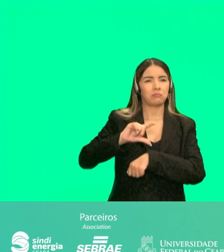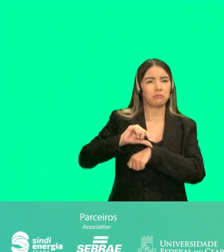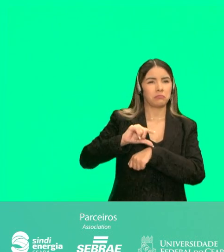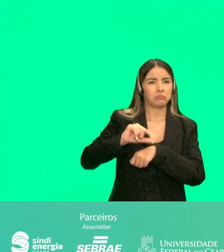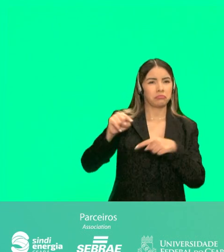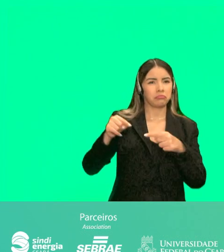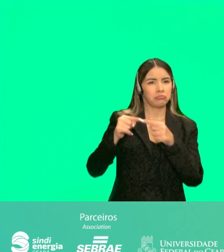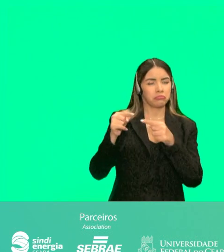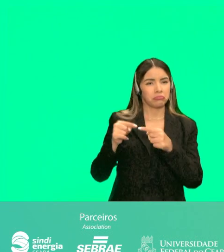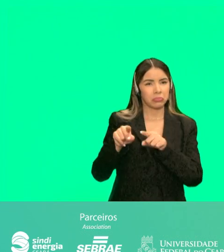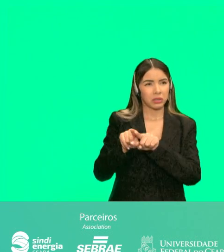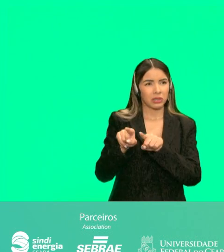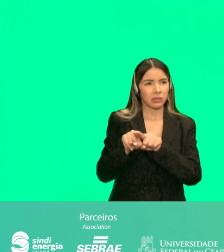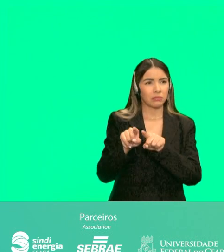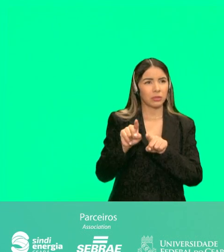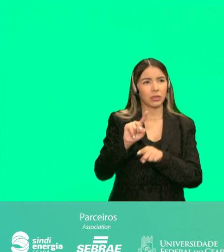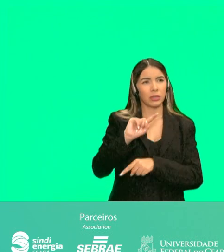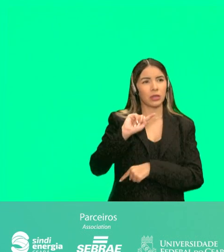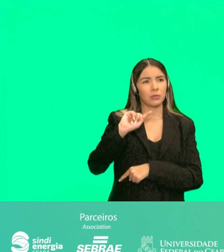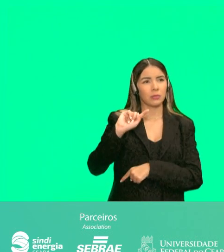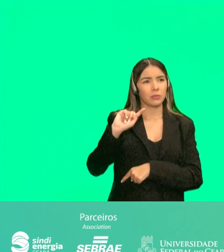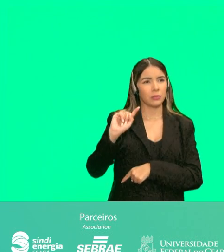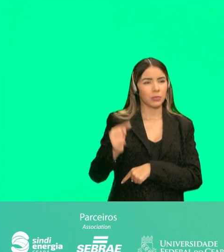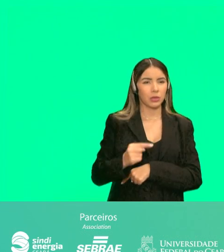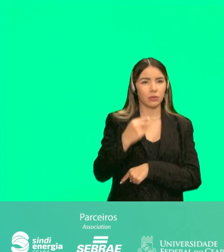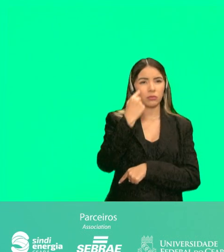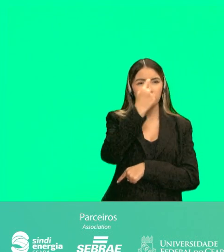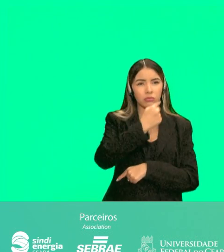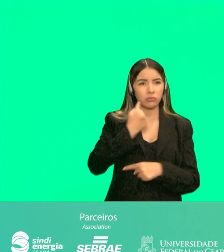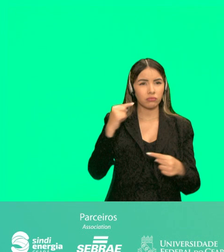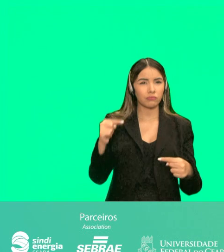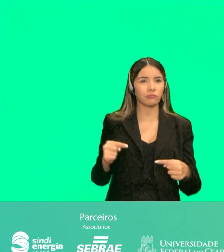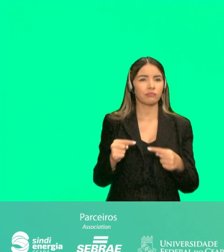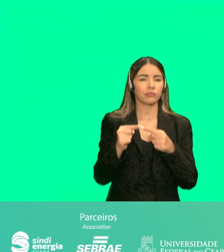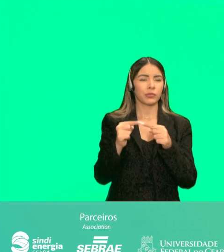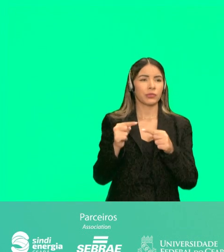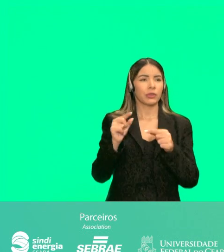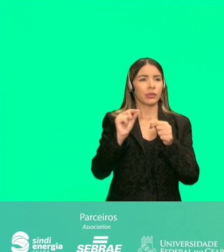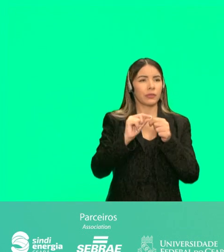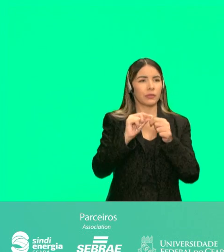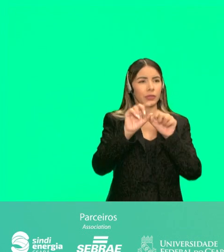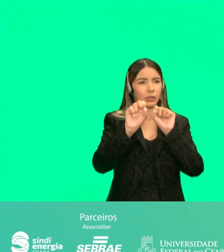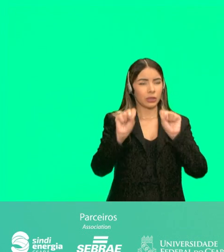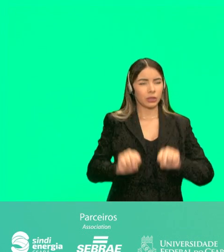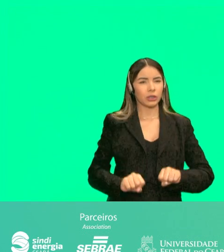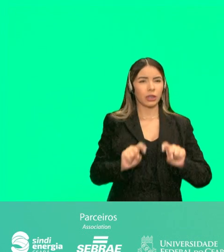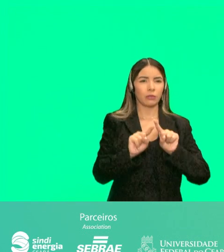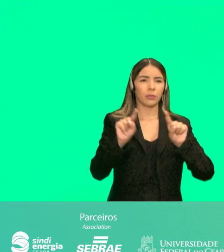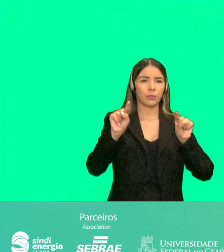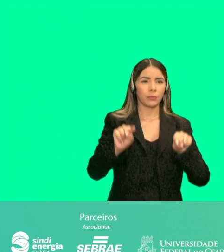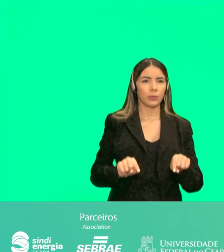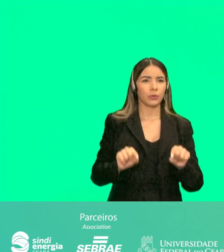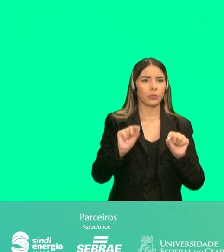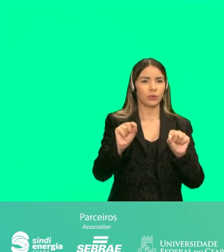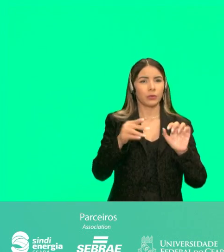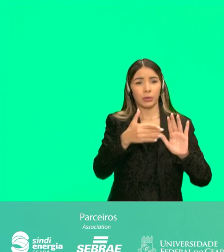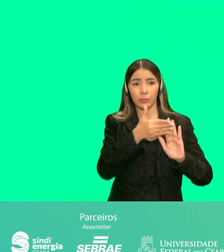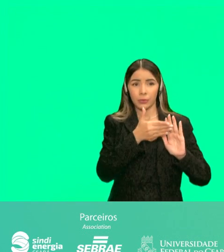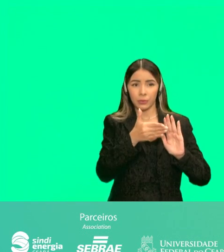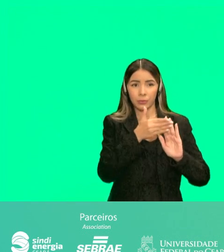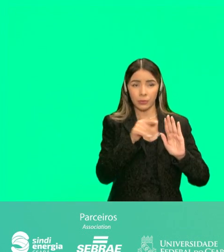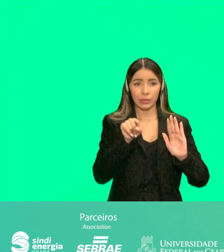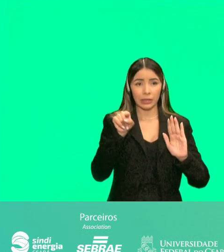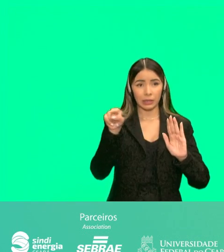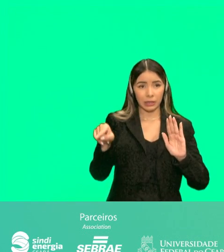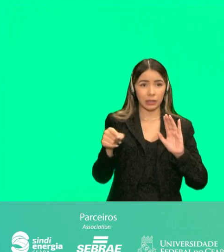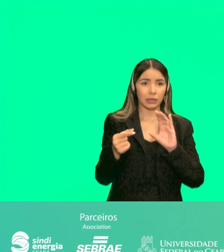em sistemas de normal cúbico cubic normal, mas meters cúbico per por hora, hour onde temos já feito in sistemas, with our projetos clients e propostas para with nossos clientes de